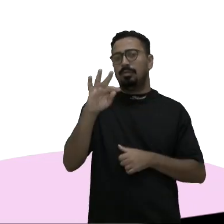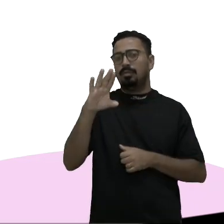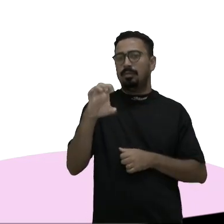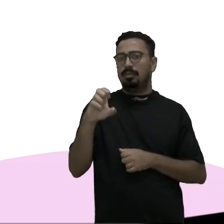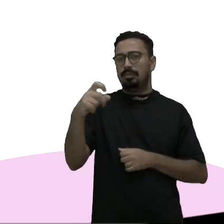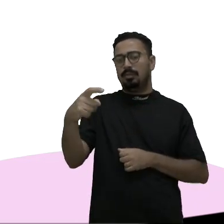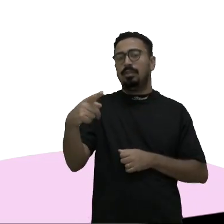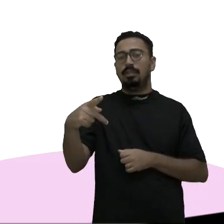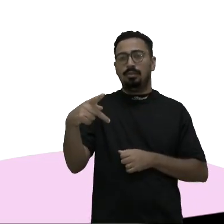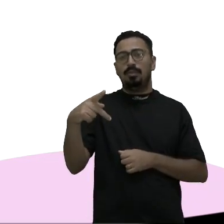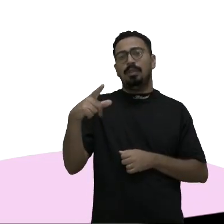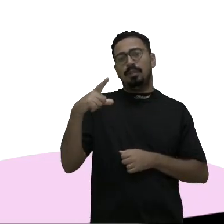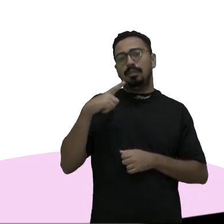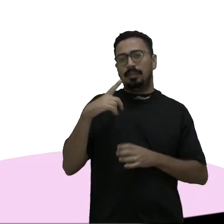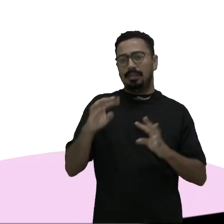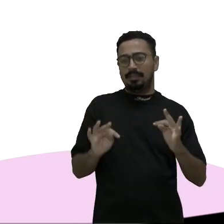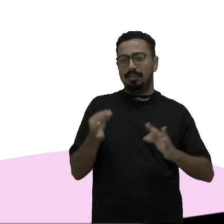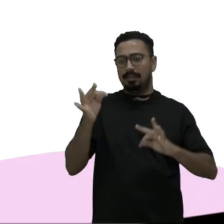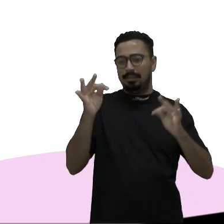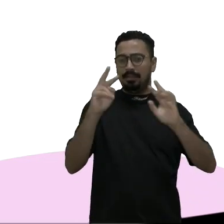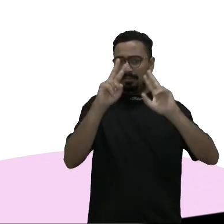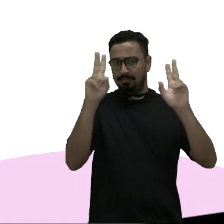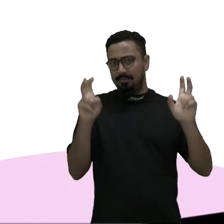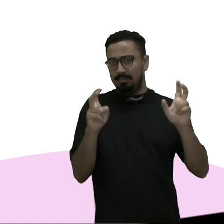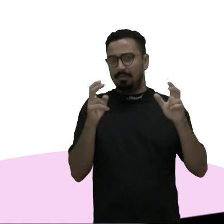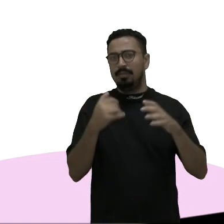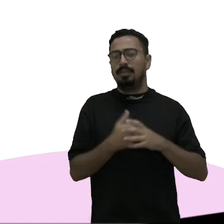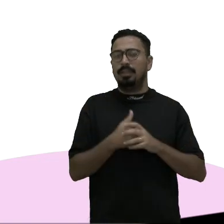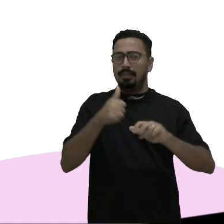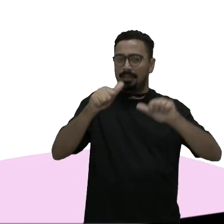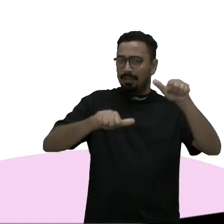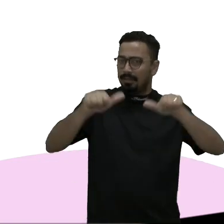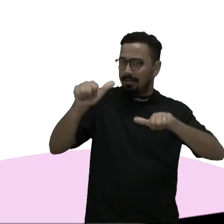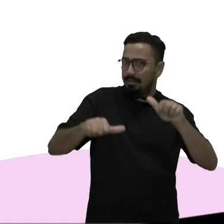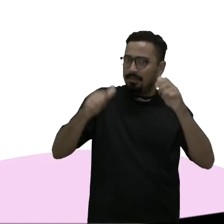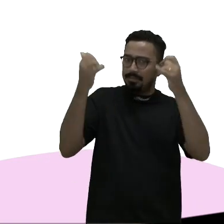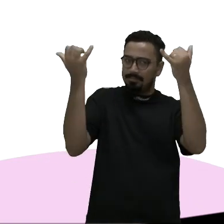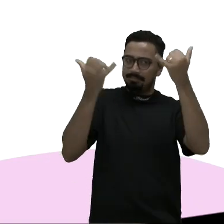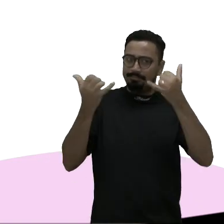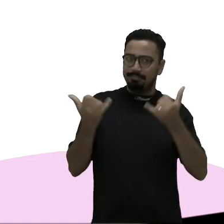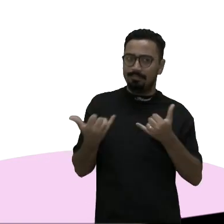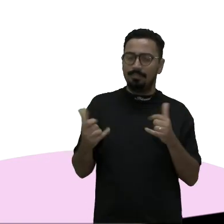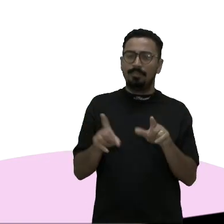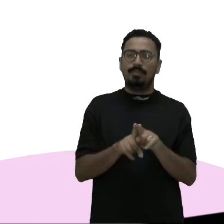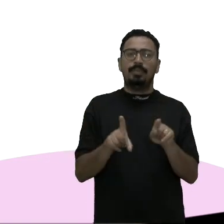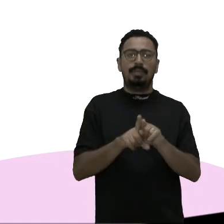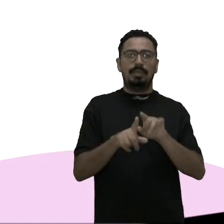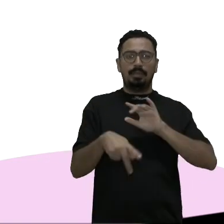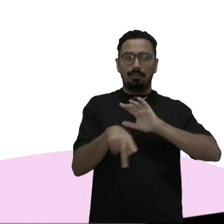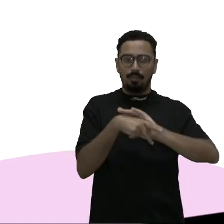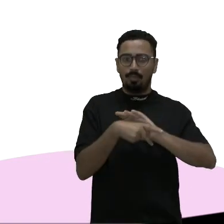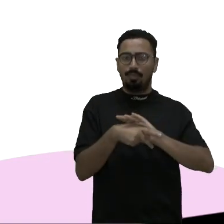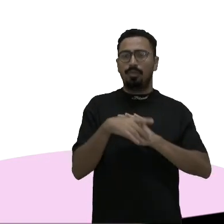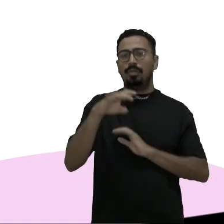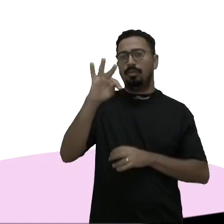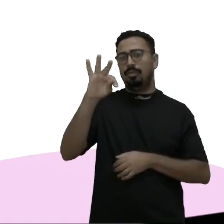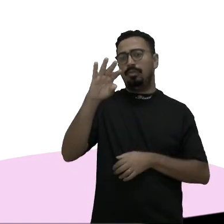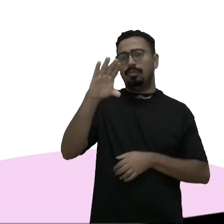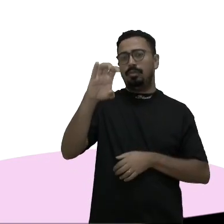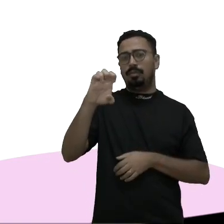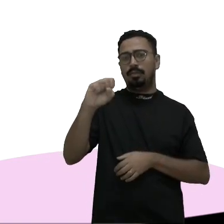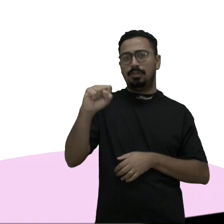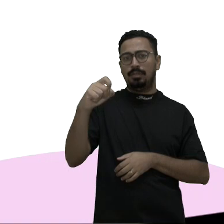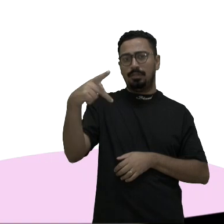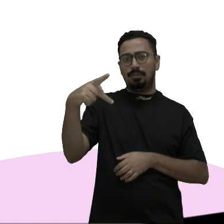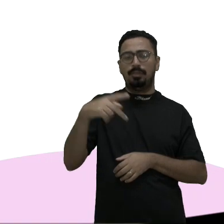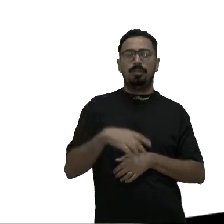Numa questão técnica, né, e analisando os dados, inclusive, do Tribunal de Contas. Pode passar,